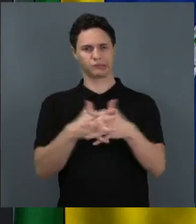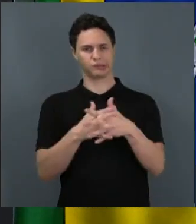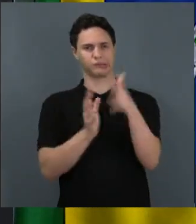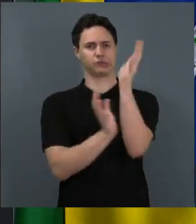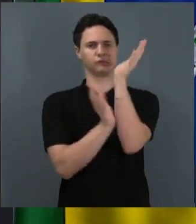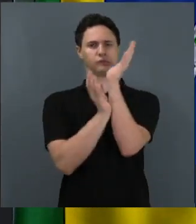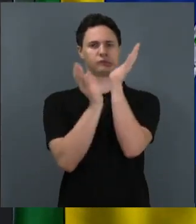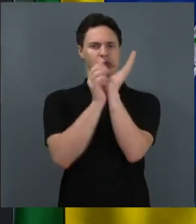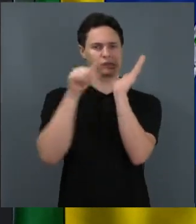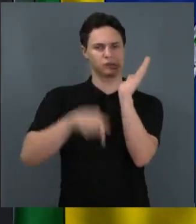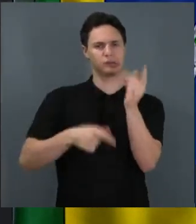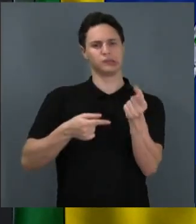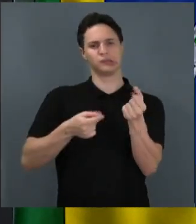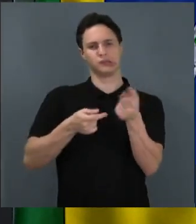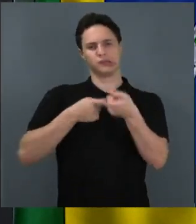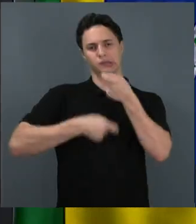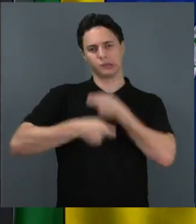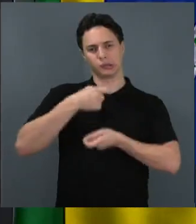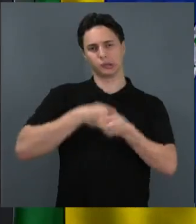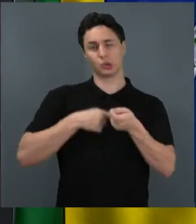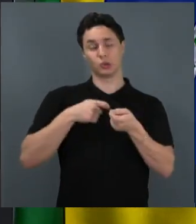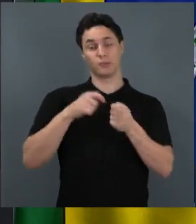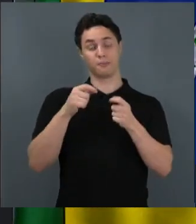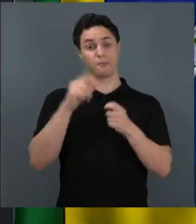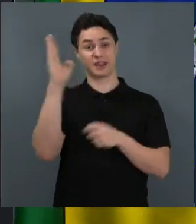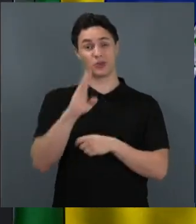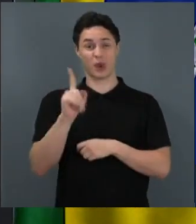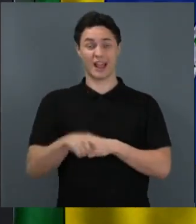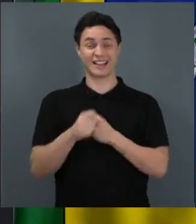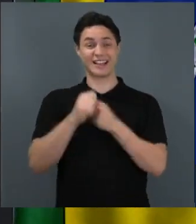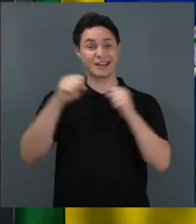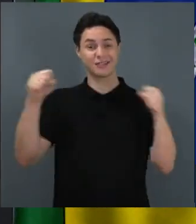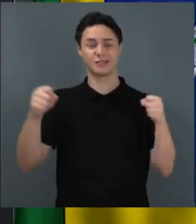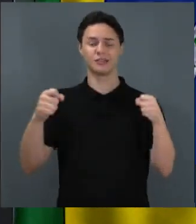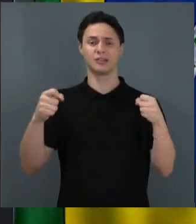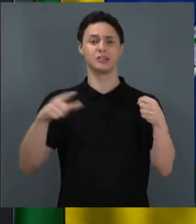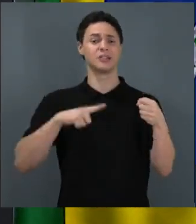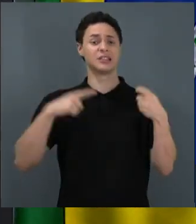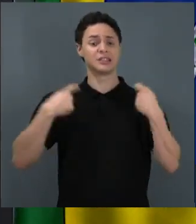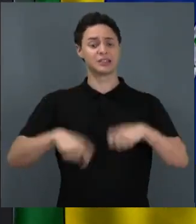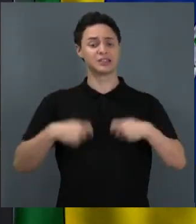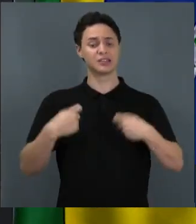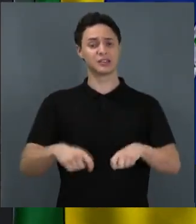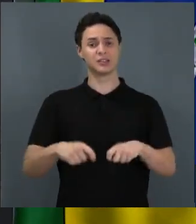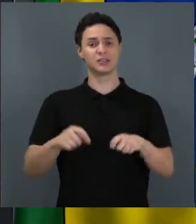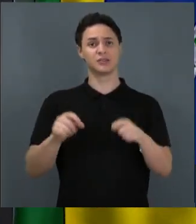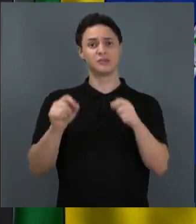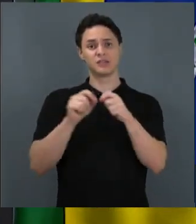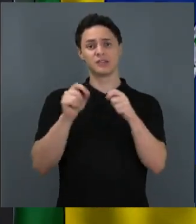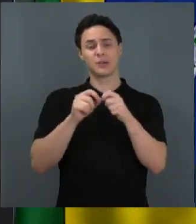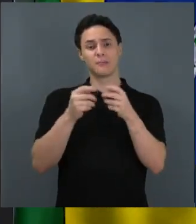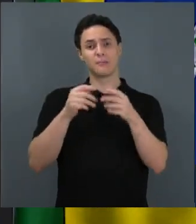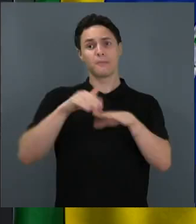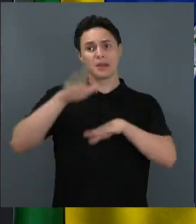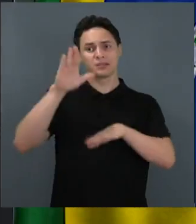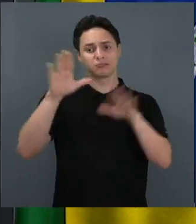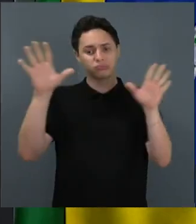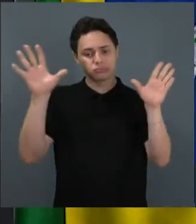economia, o tamanho do nosso país, a necessidade que nós temos de simplificar,